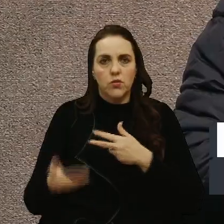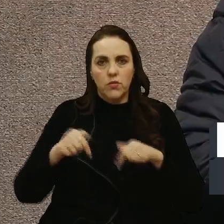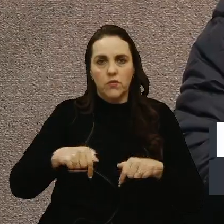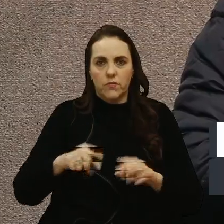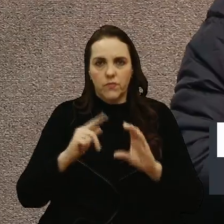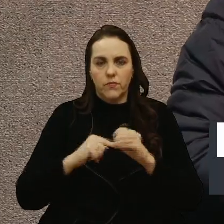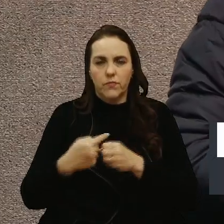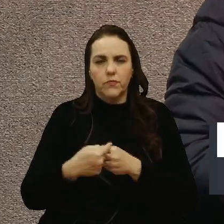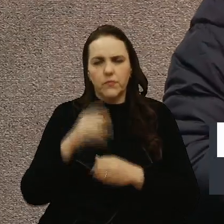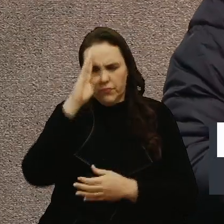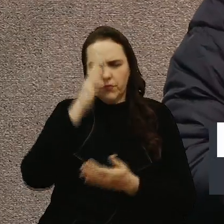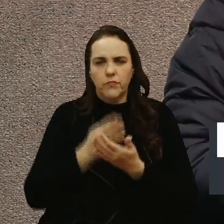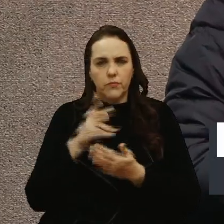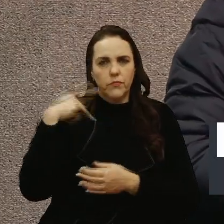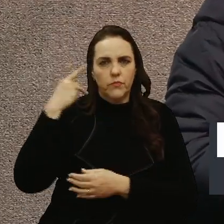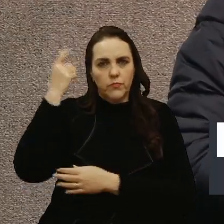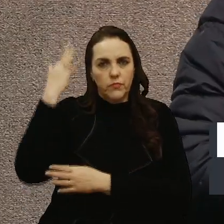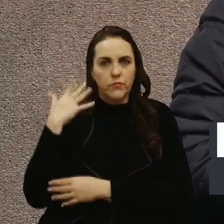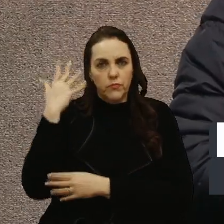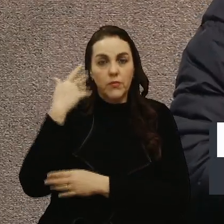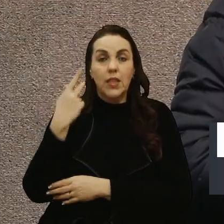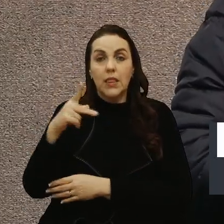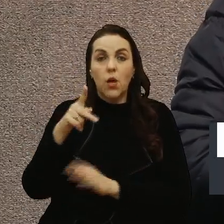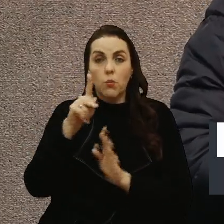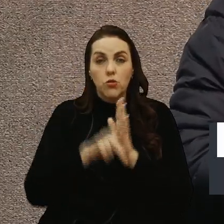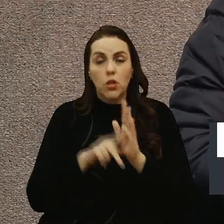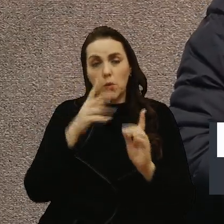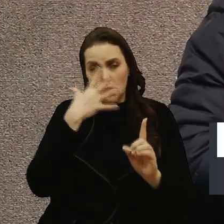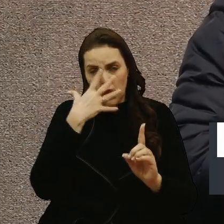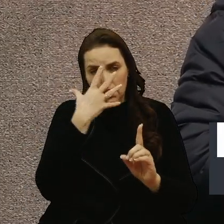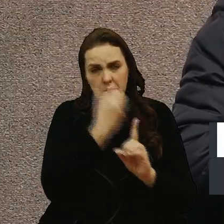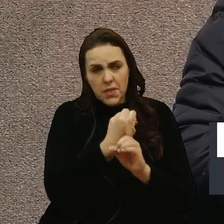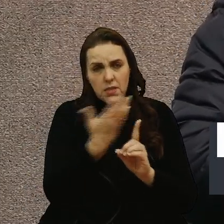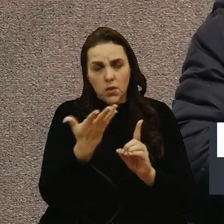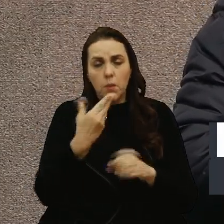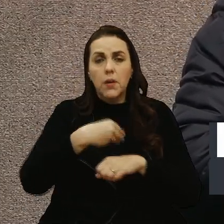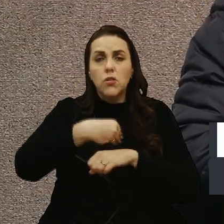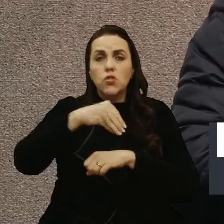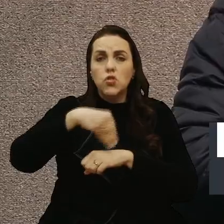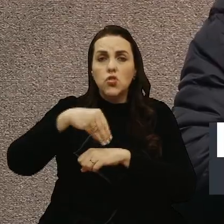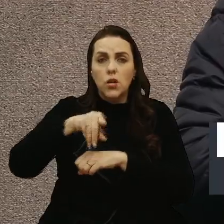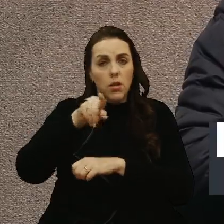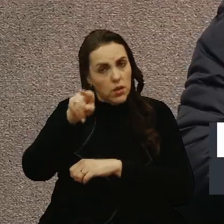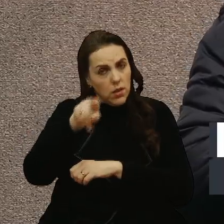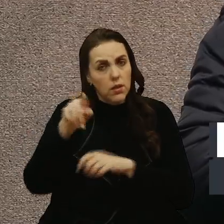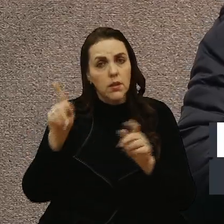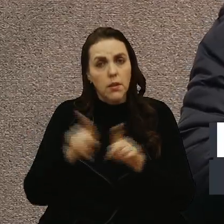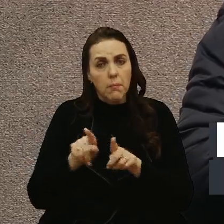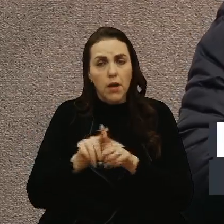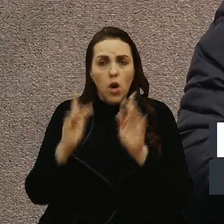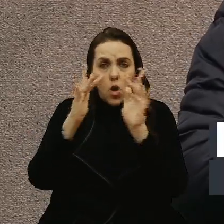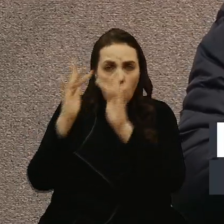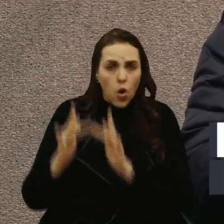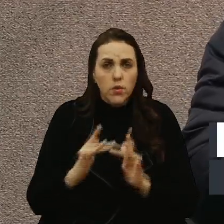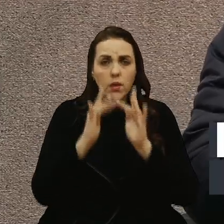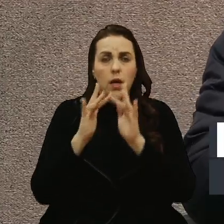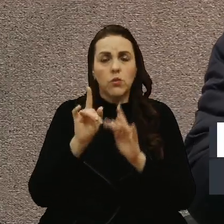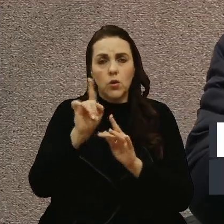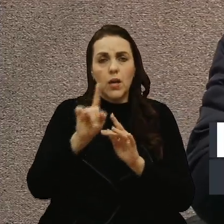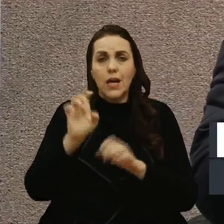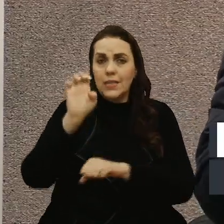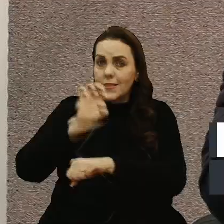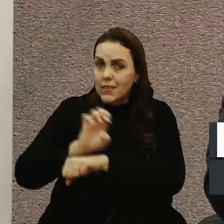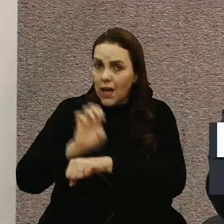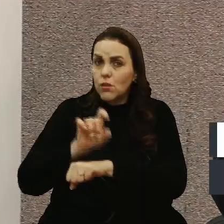creio, vereadora Dani, que seu projeto pode, inclusive, inspirar. E deixaria isso como uma dica aqui, de a senhora, de repente, fazer contato com pessoas aí a nível de